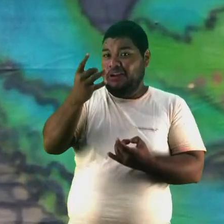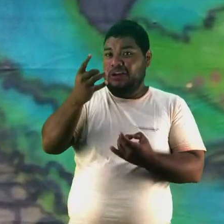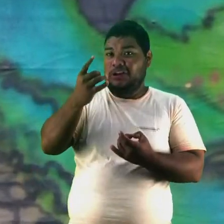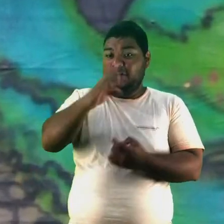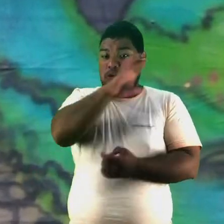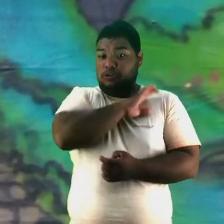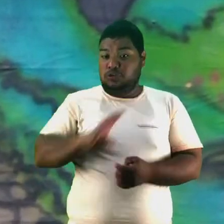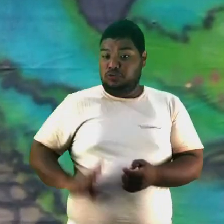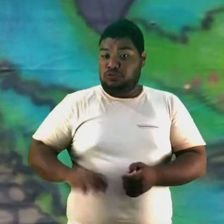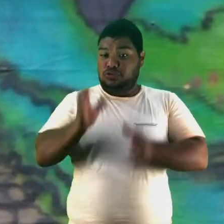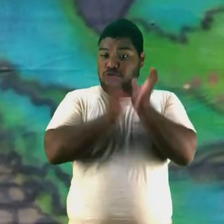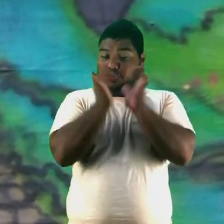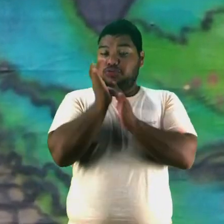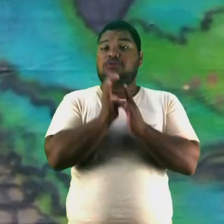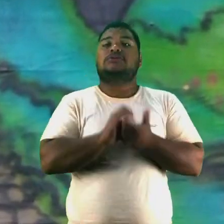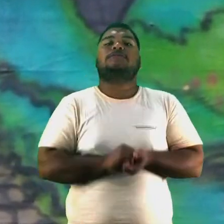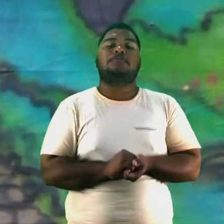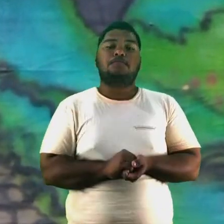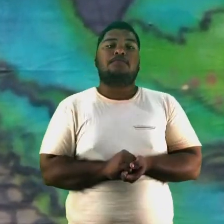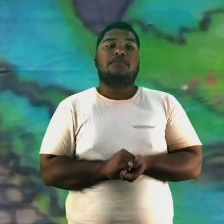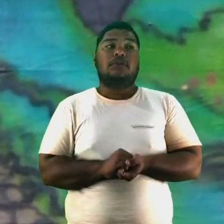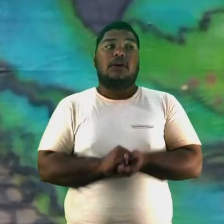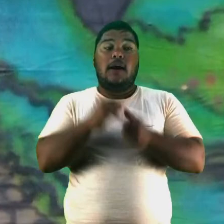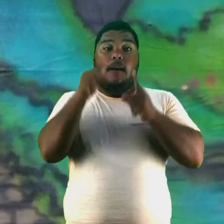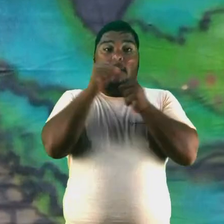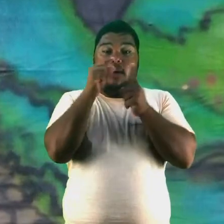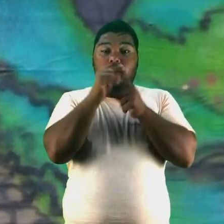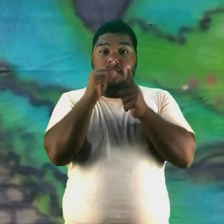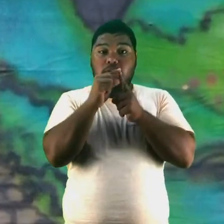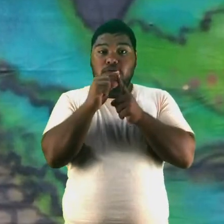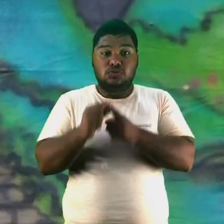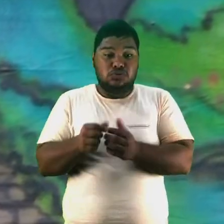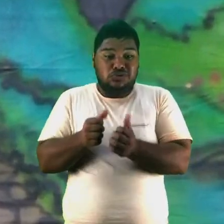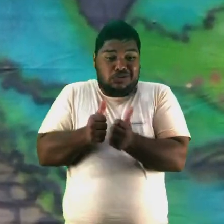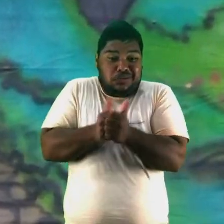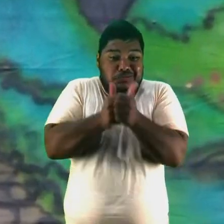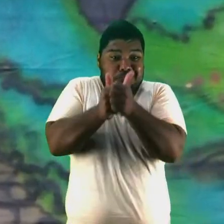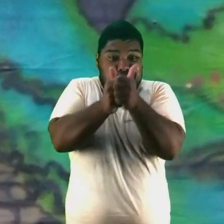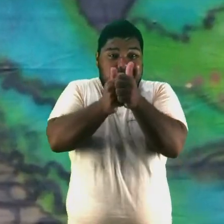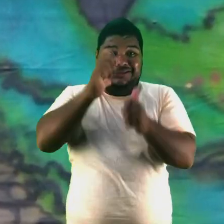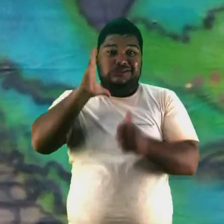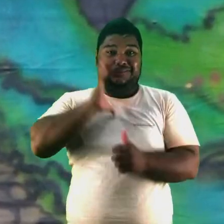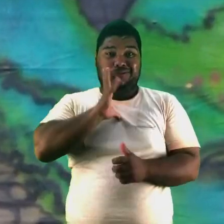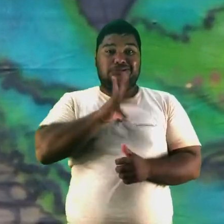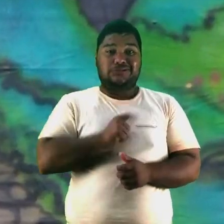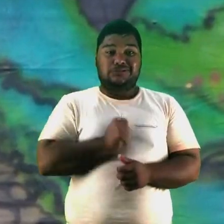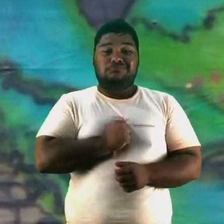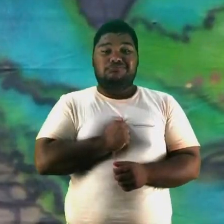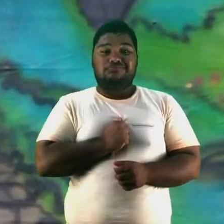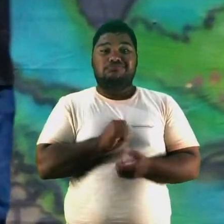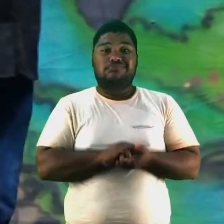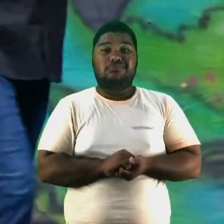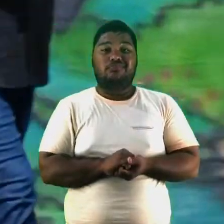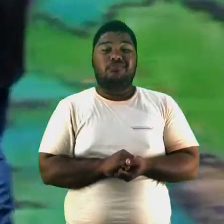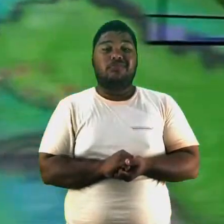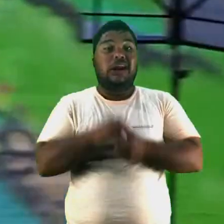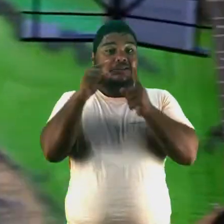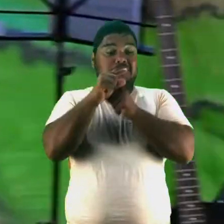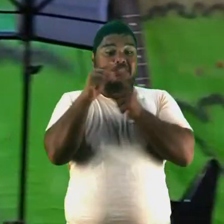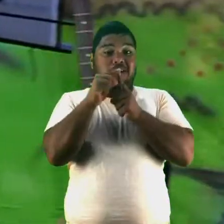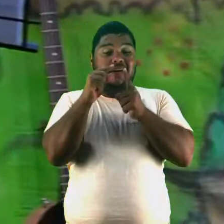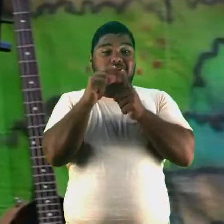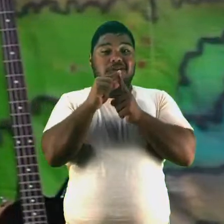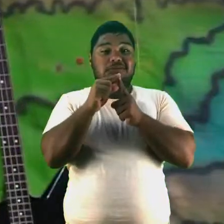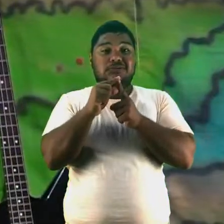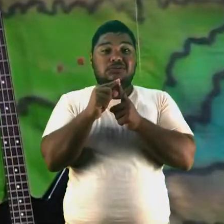Primeiro, a palavra nos conduz à salvação. Esta palavra, ela